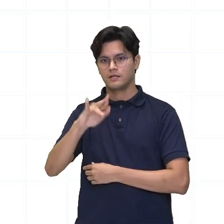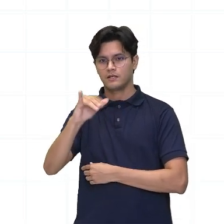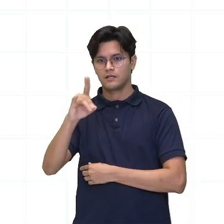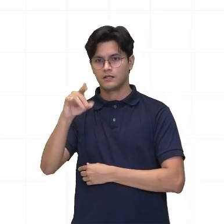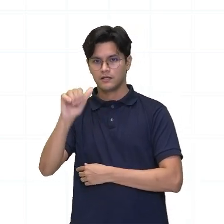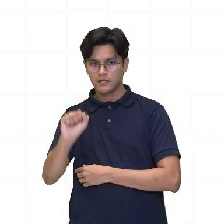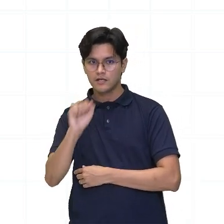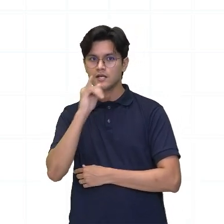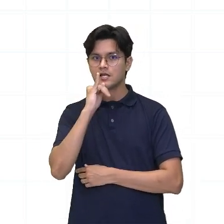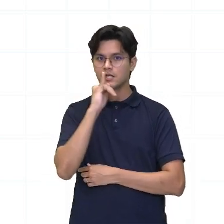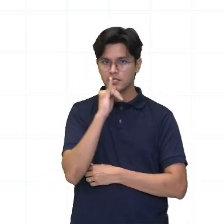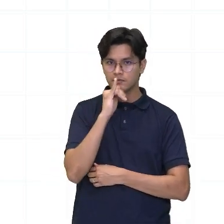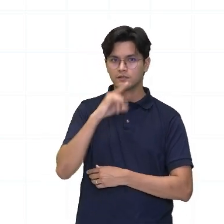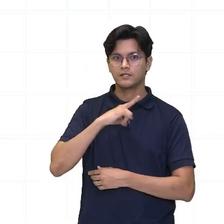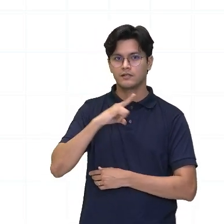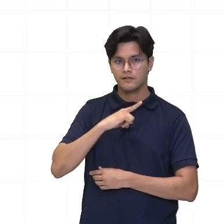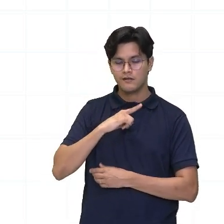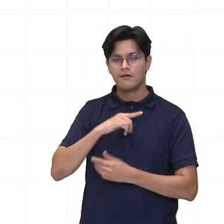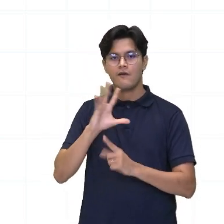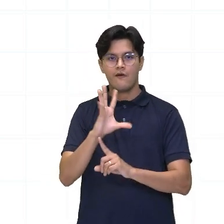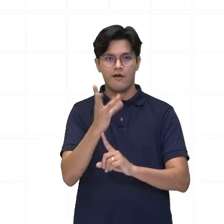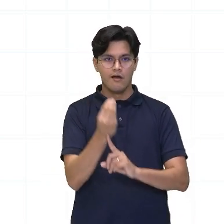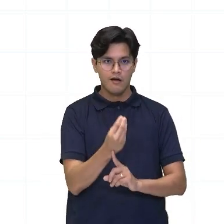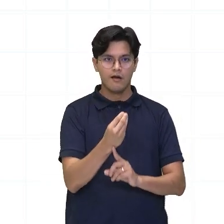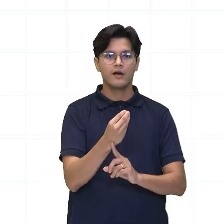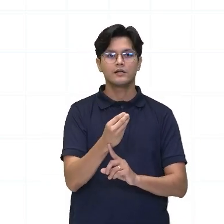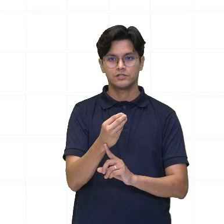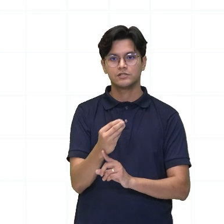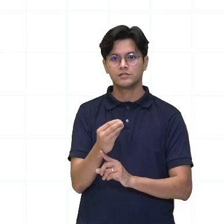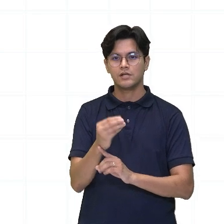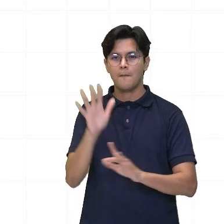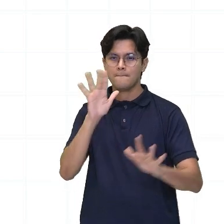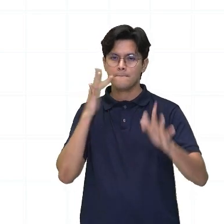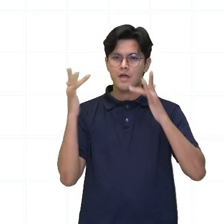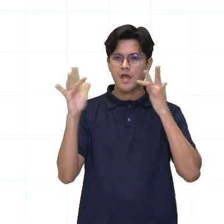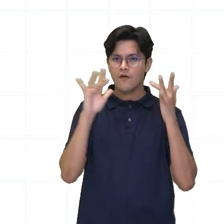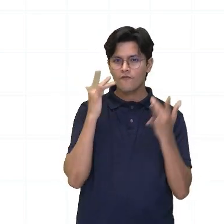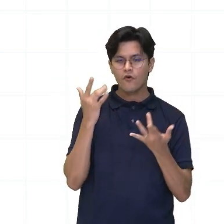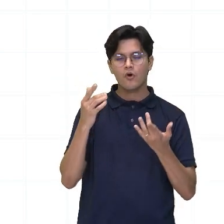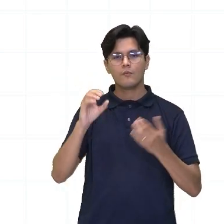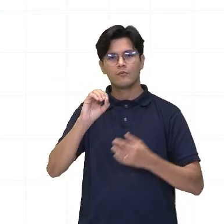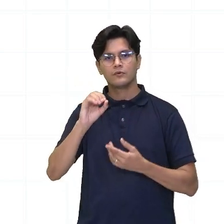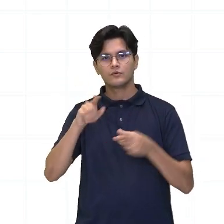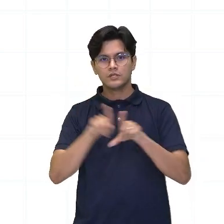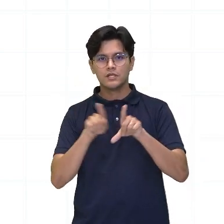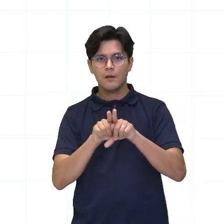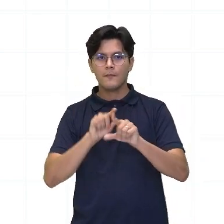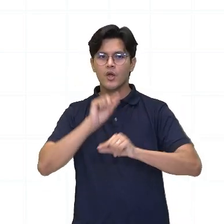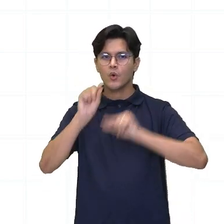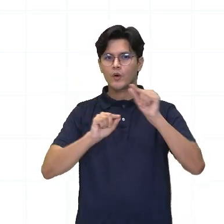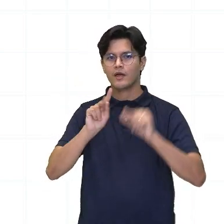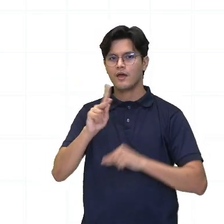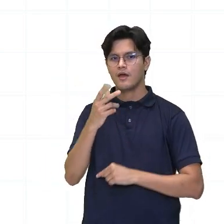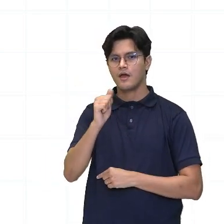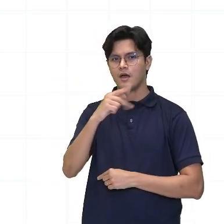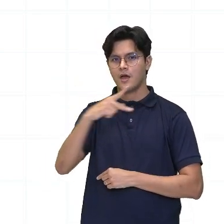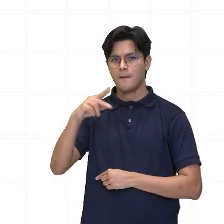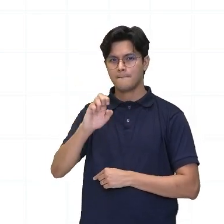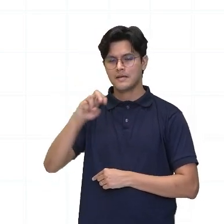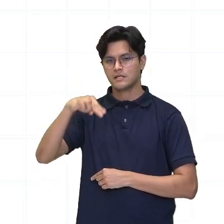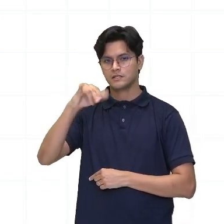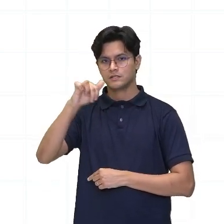artes performáticas e intervenções artísticas, ou performance e happening, objetos combinados